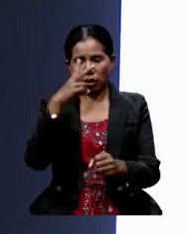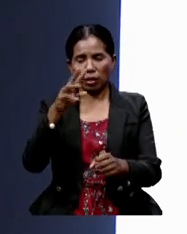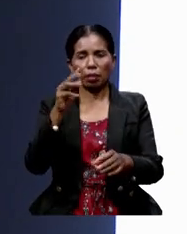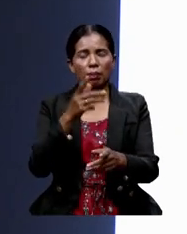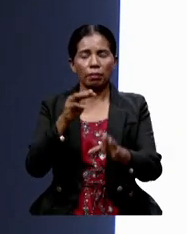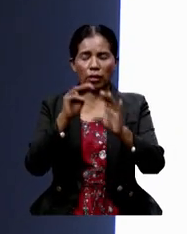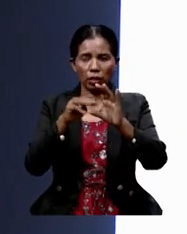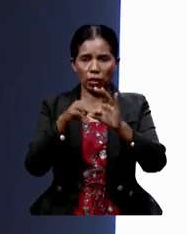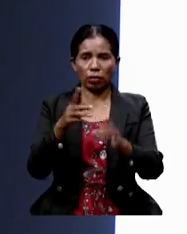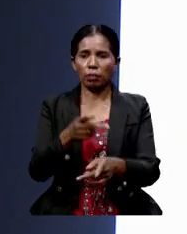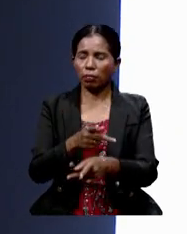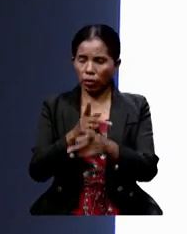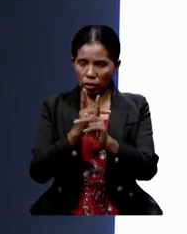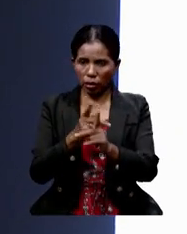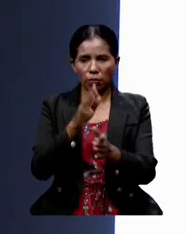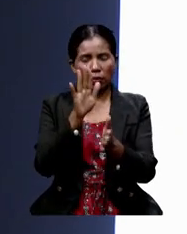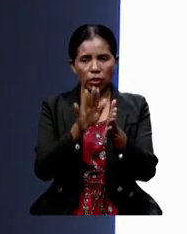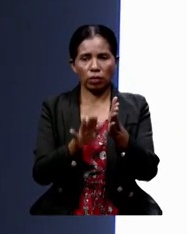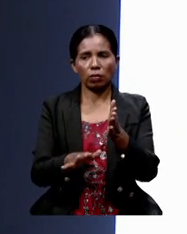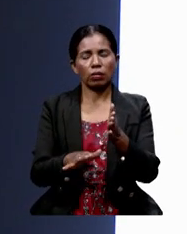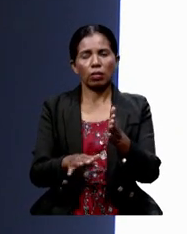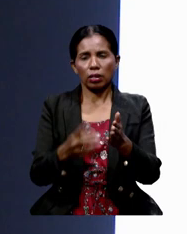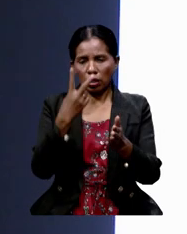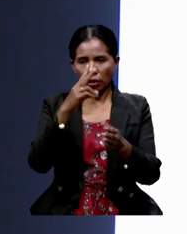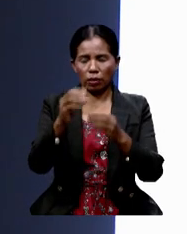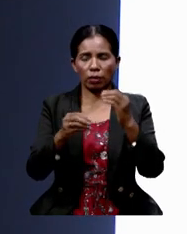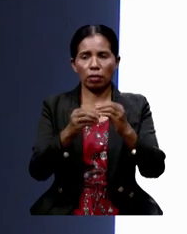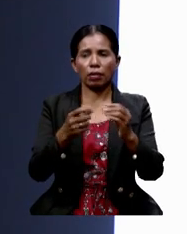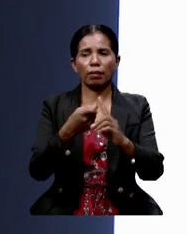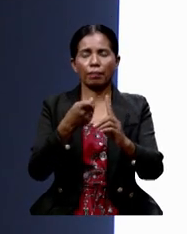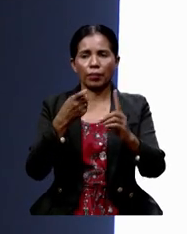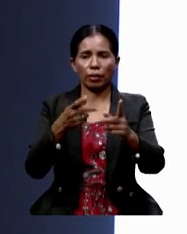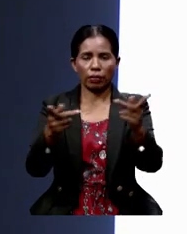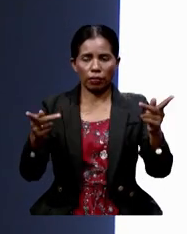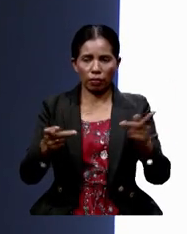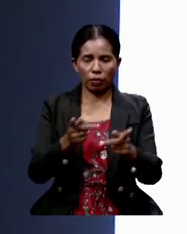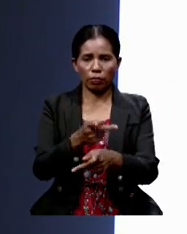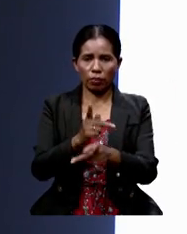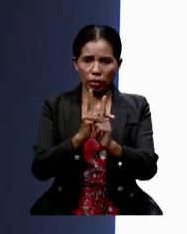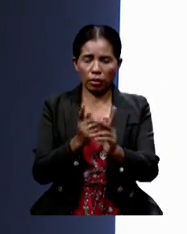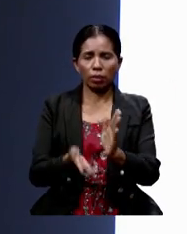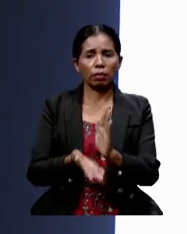bem limitado, deve caracterizar com risco ambiente crédito é bem as,